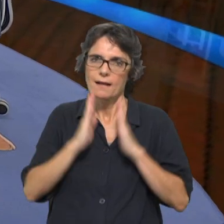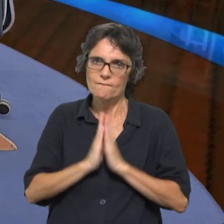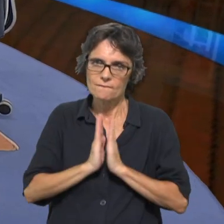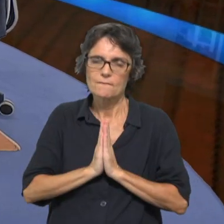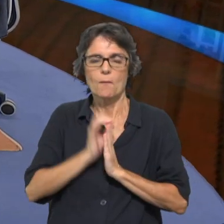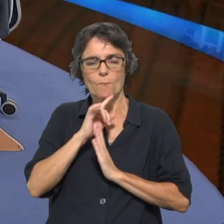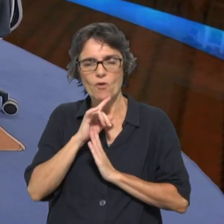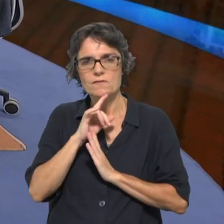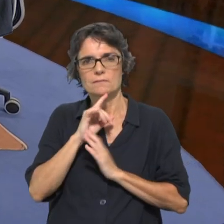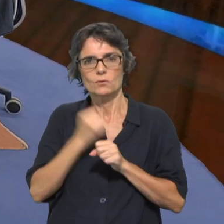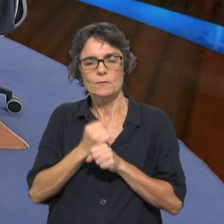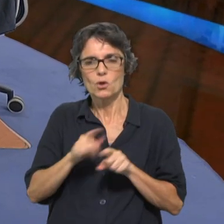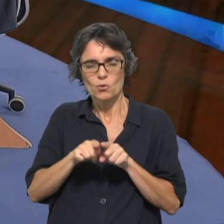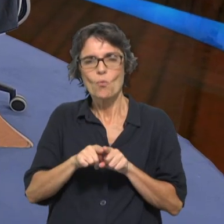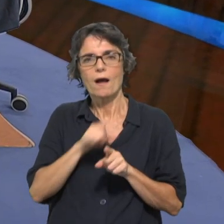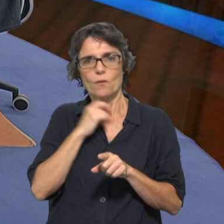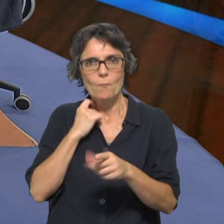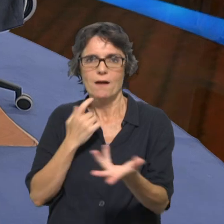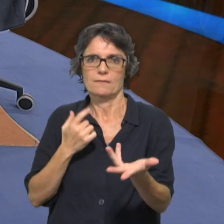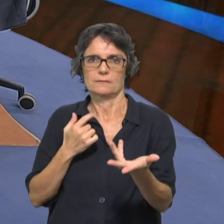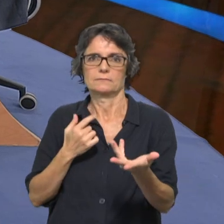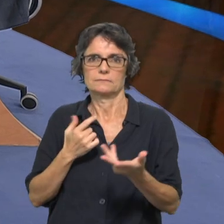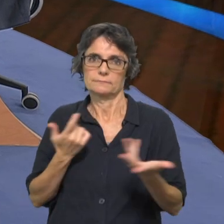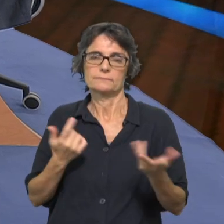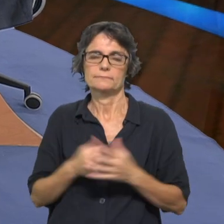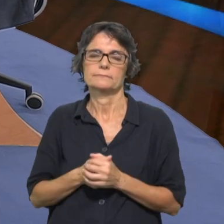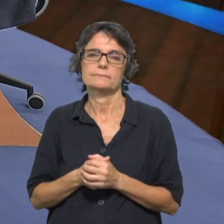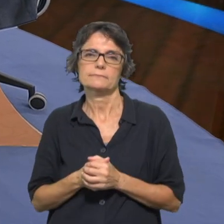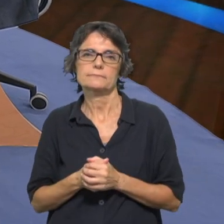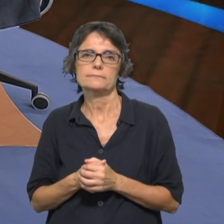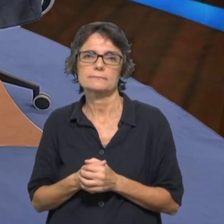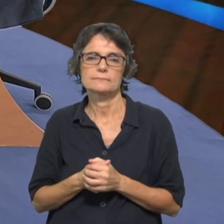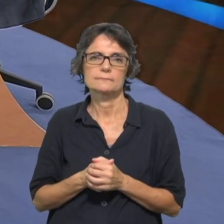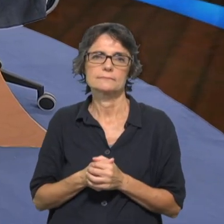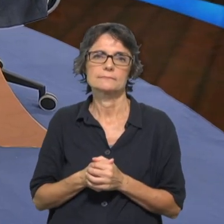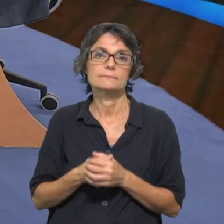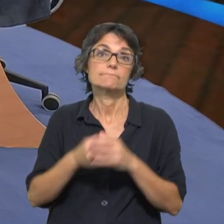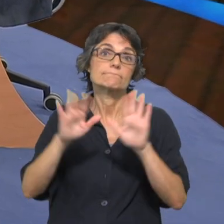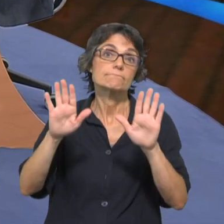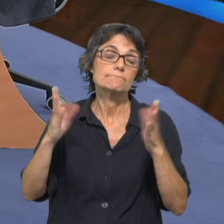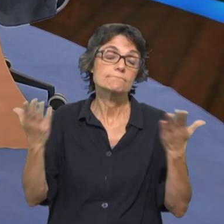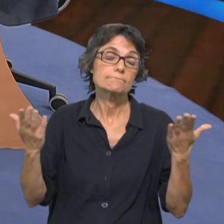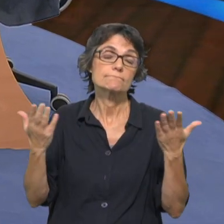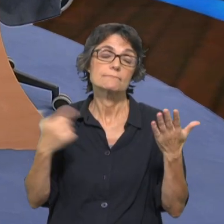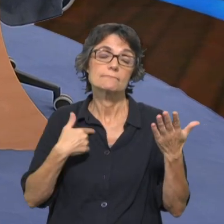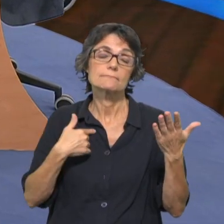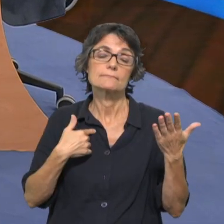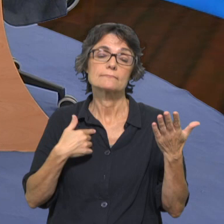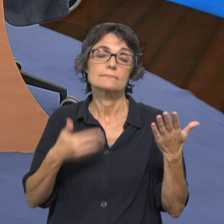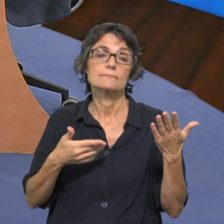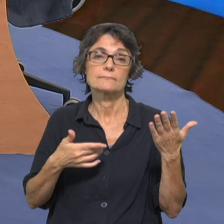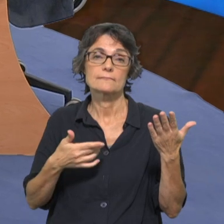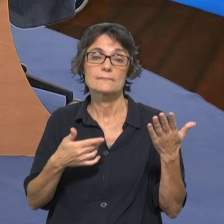haverá presbiterado feminino. Aos ministérios ordenados. Exatamente. Mas neste momento eu percebo que em